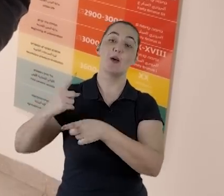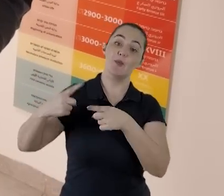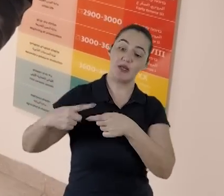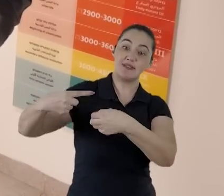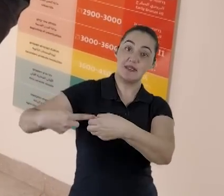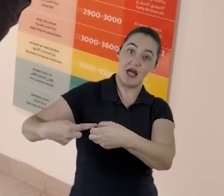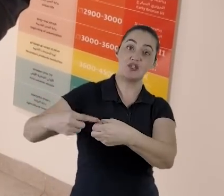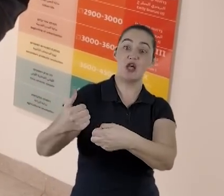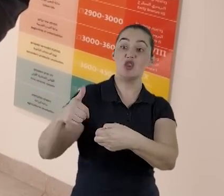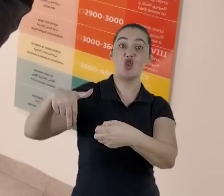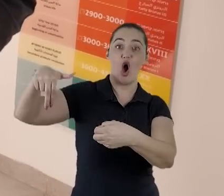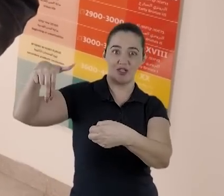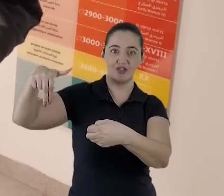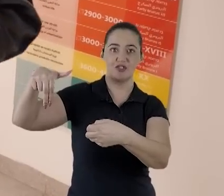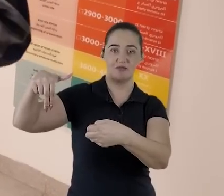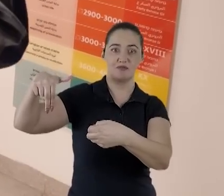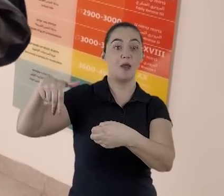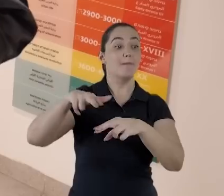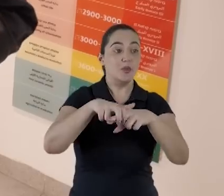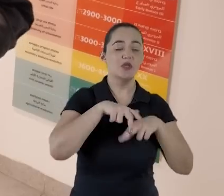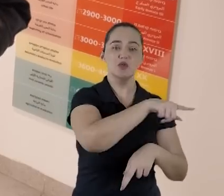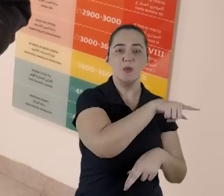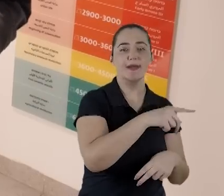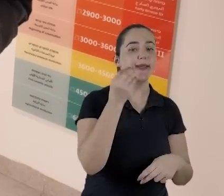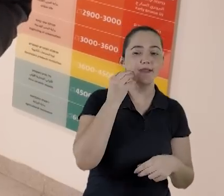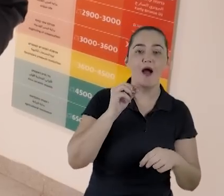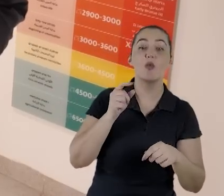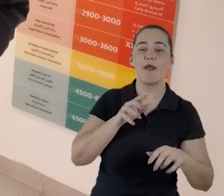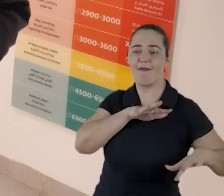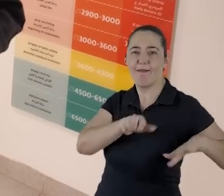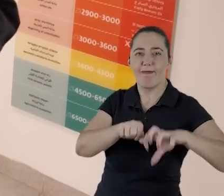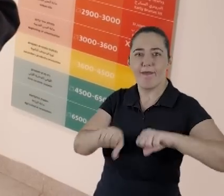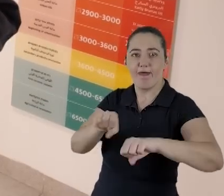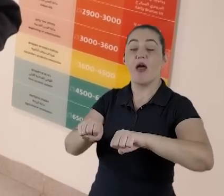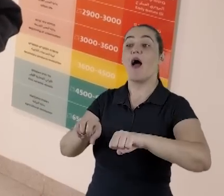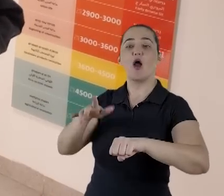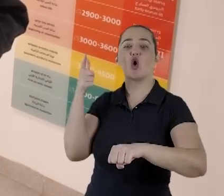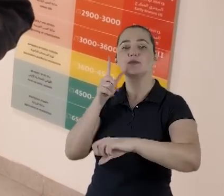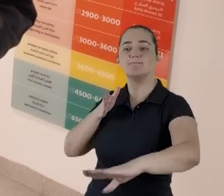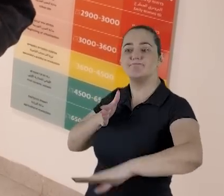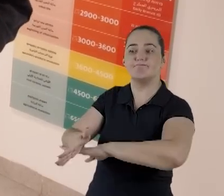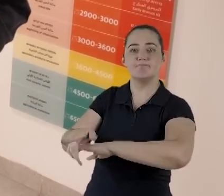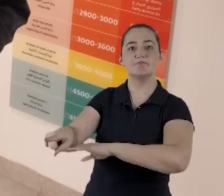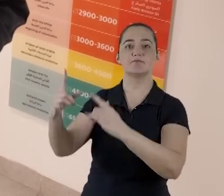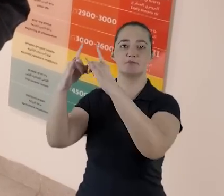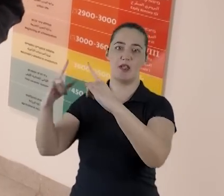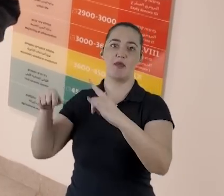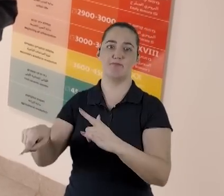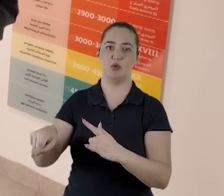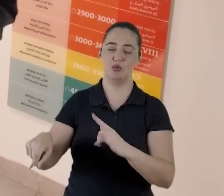ao norte em relação a Jerusalém. E essa estela confirma a presença dele aqui. A Bíblia fala de Jerusalém, mas ele também esteve